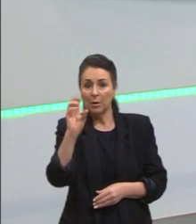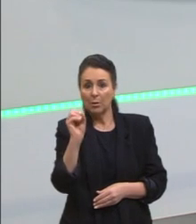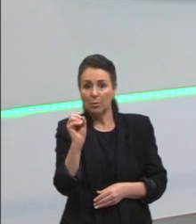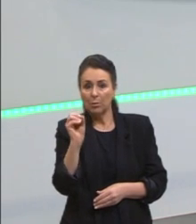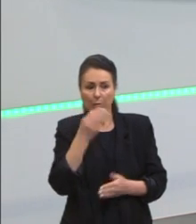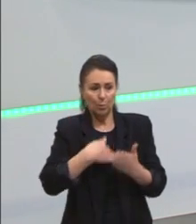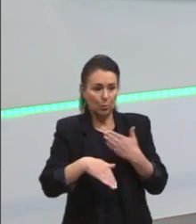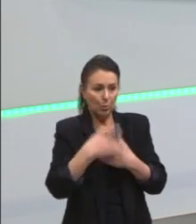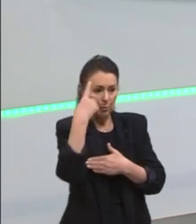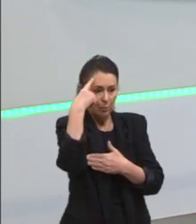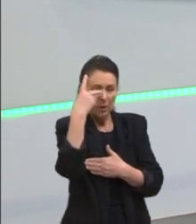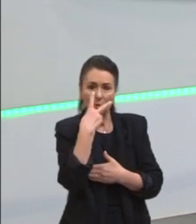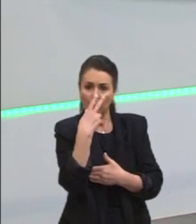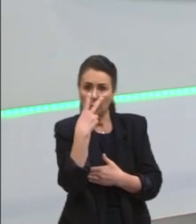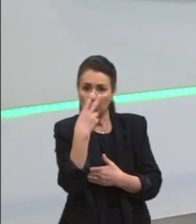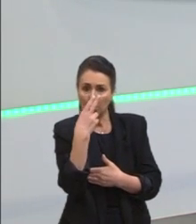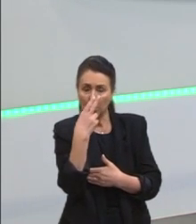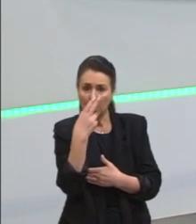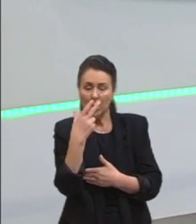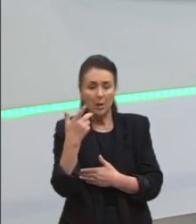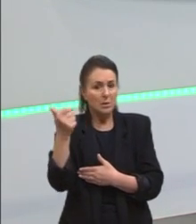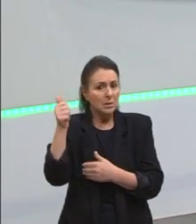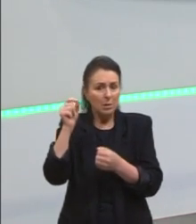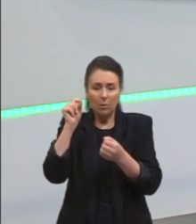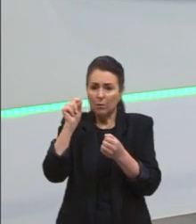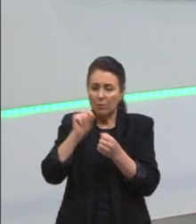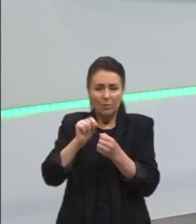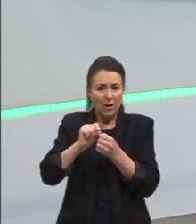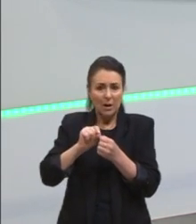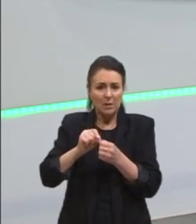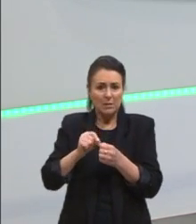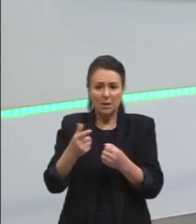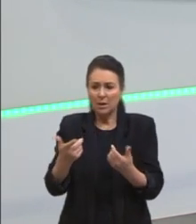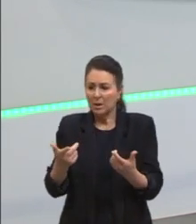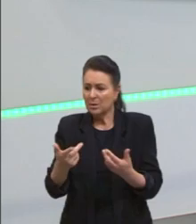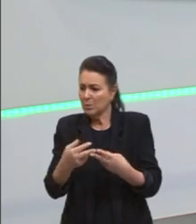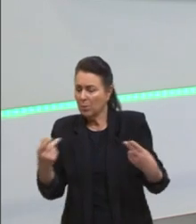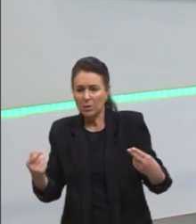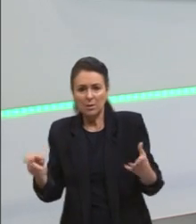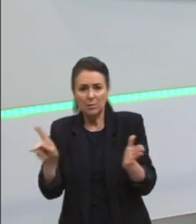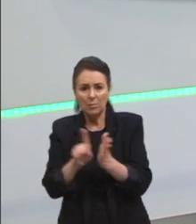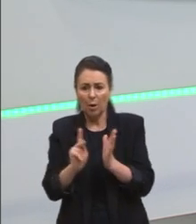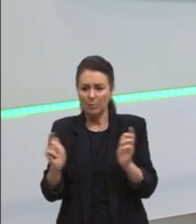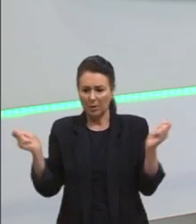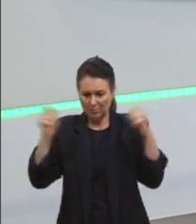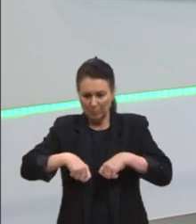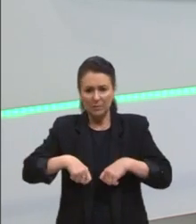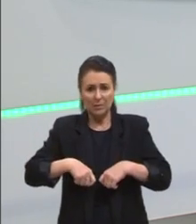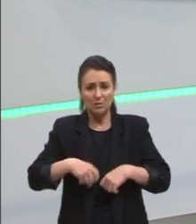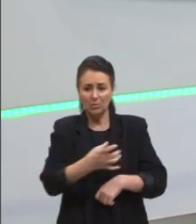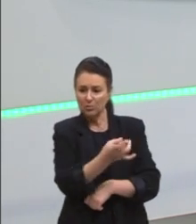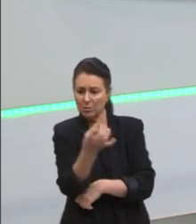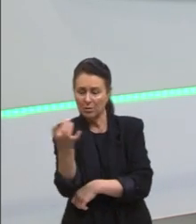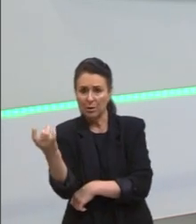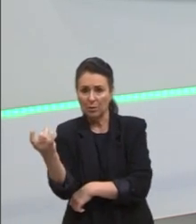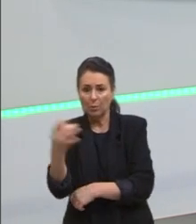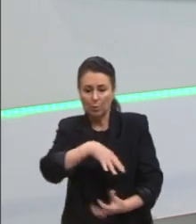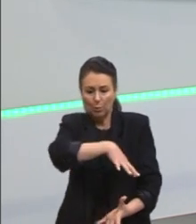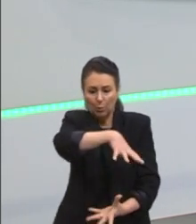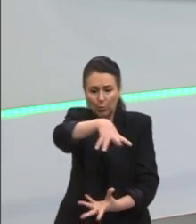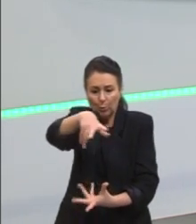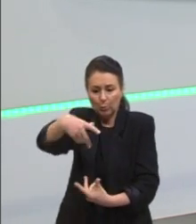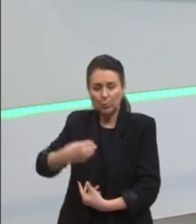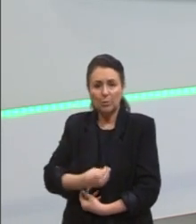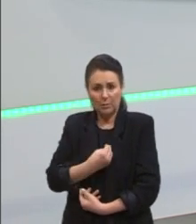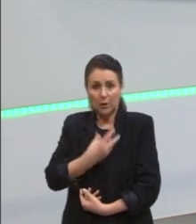e as pessoas não realizam as suas potencialidades essa relação do da do mundo da vida que o Nite